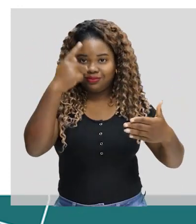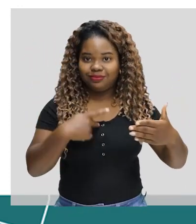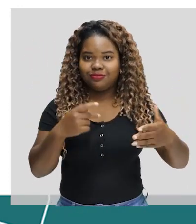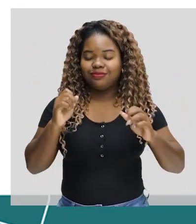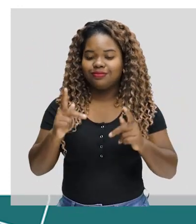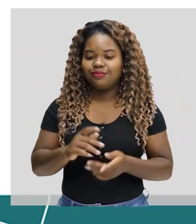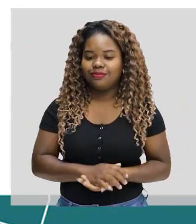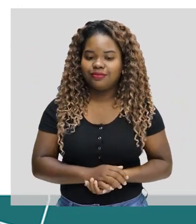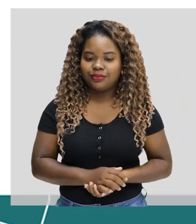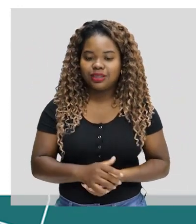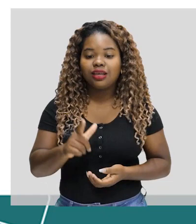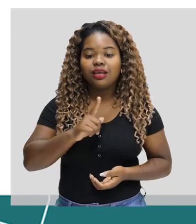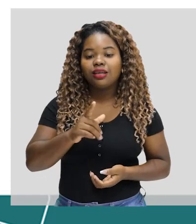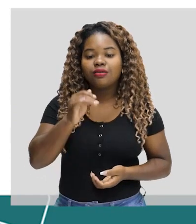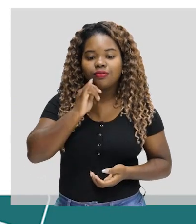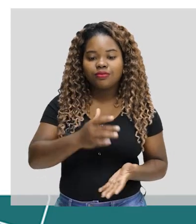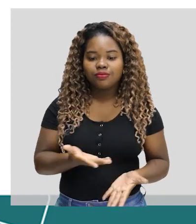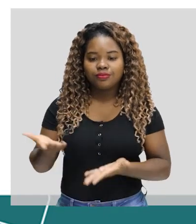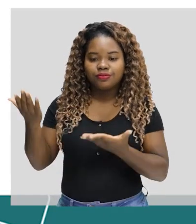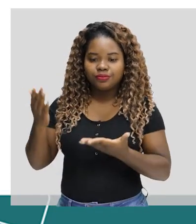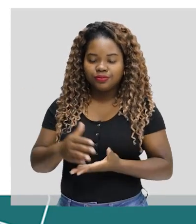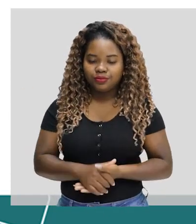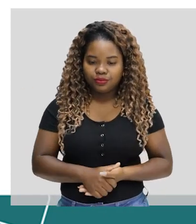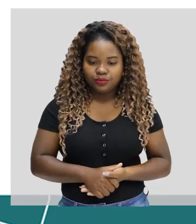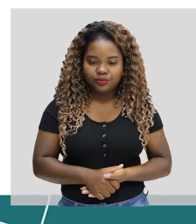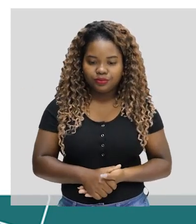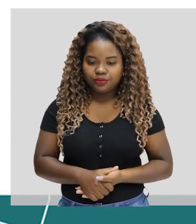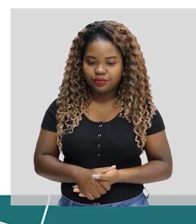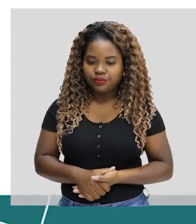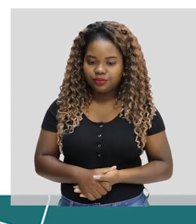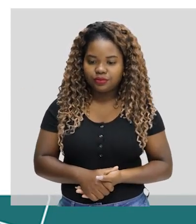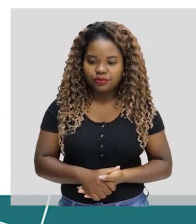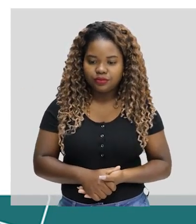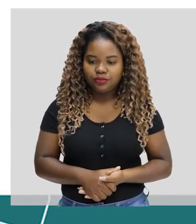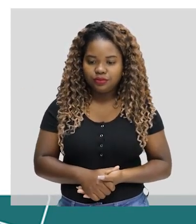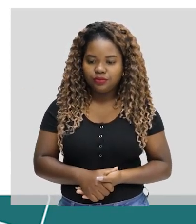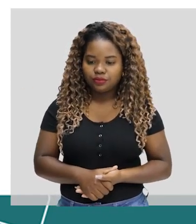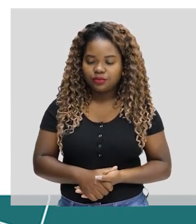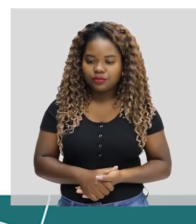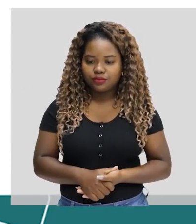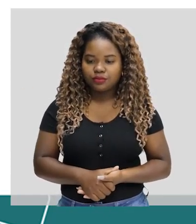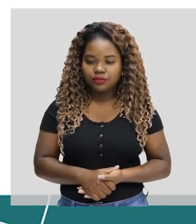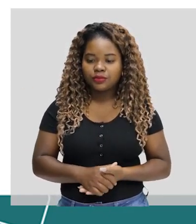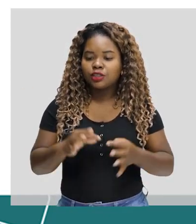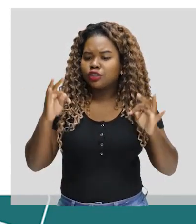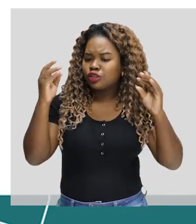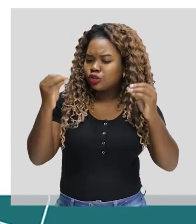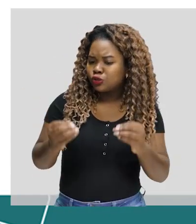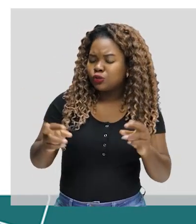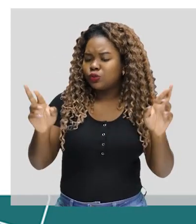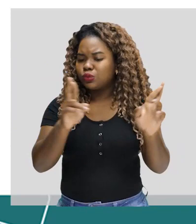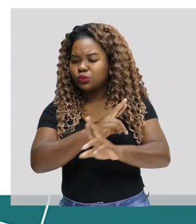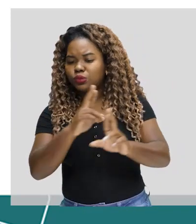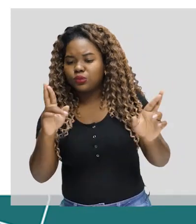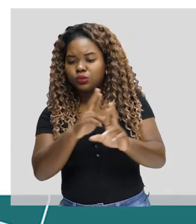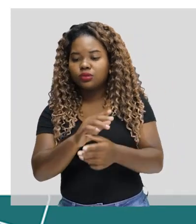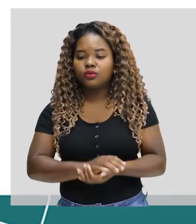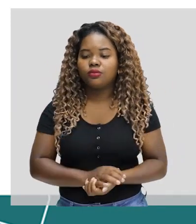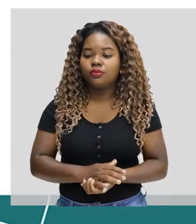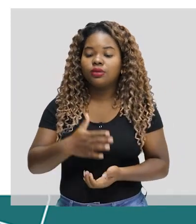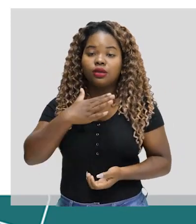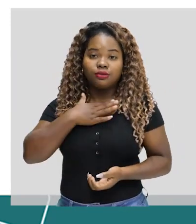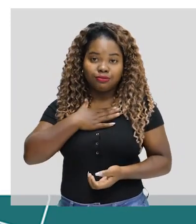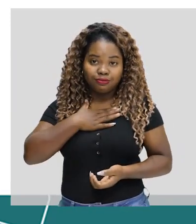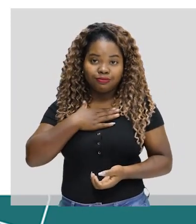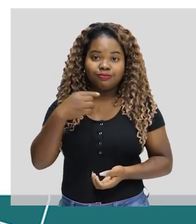myself, yourself, himself, herself ou itself, tudo fazendo referência a